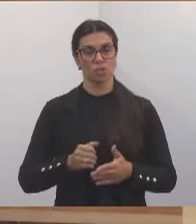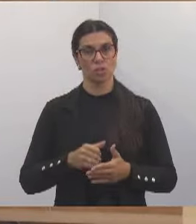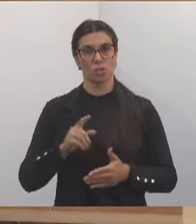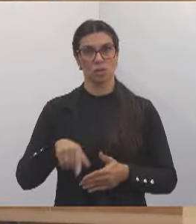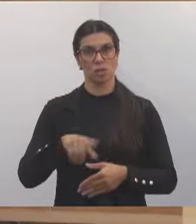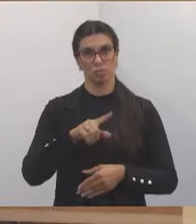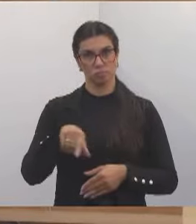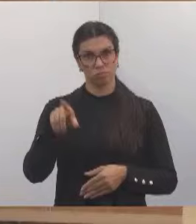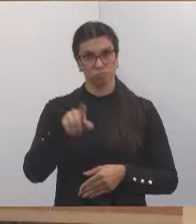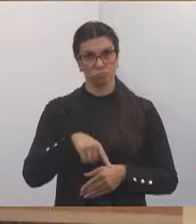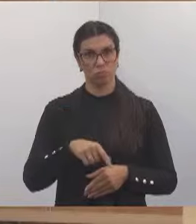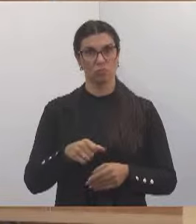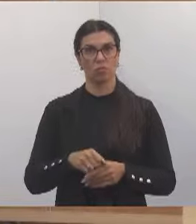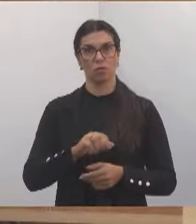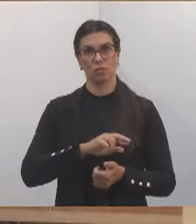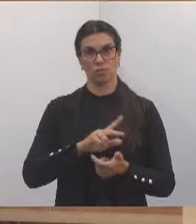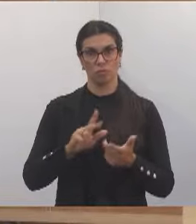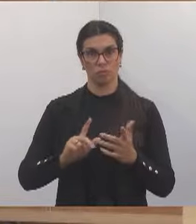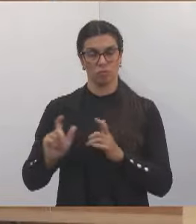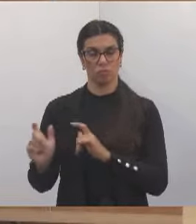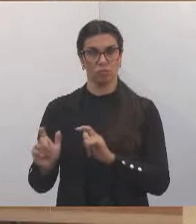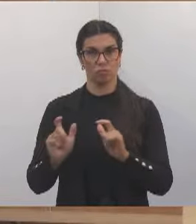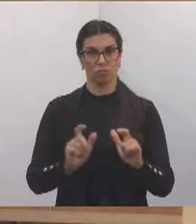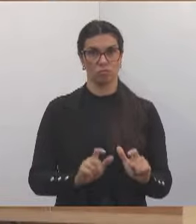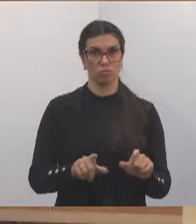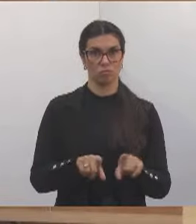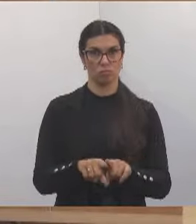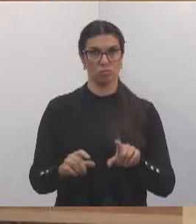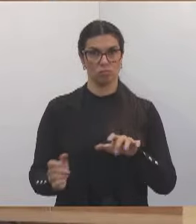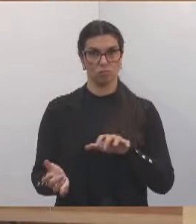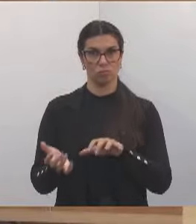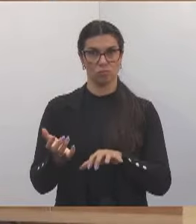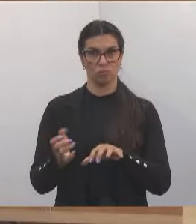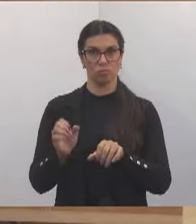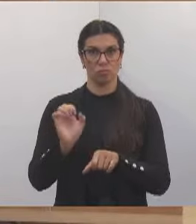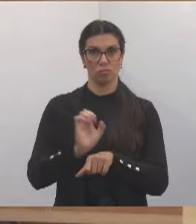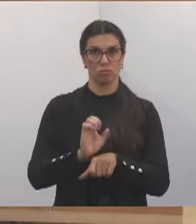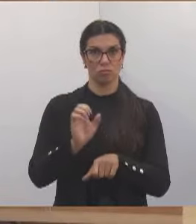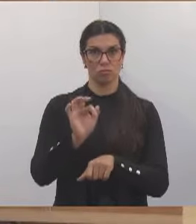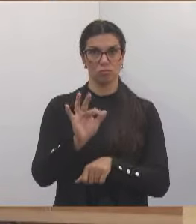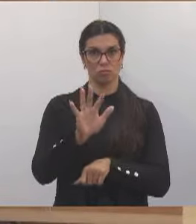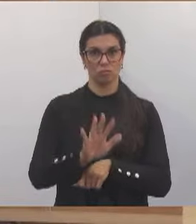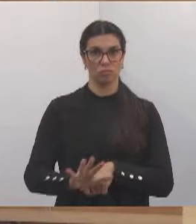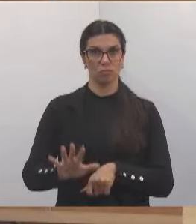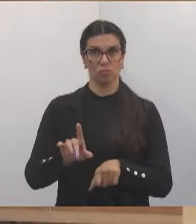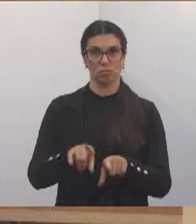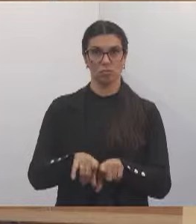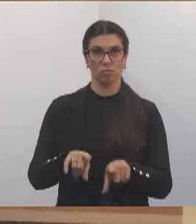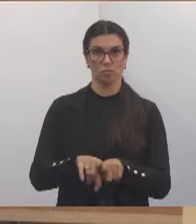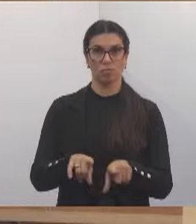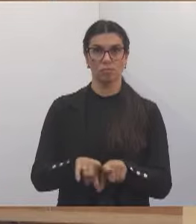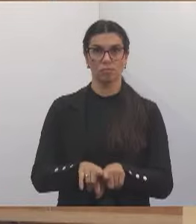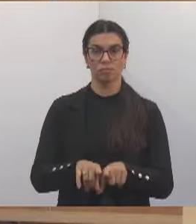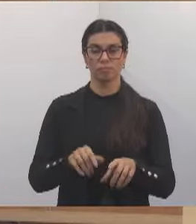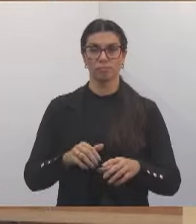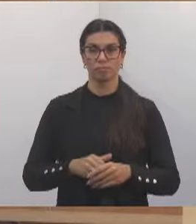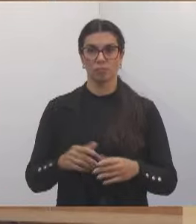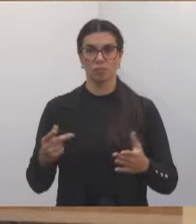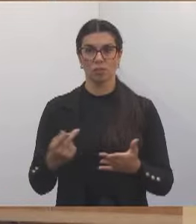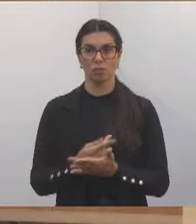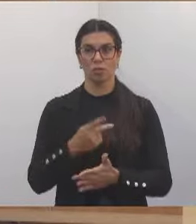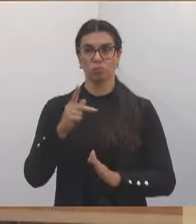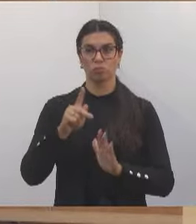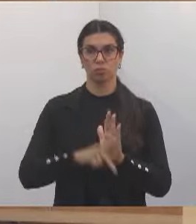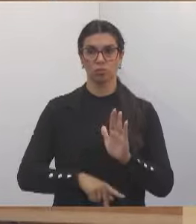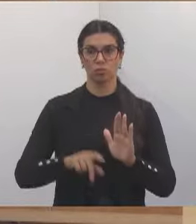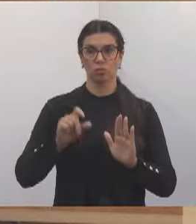vê em vários lugares, não só aqui, como no Congresso, estadual e federal. E esse